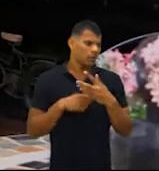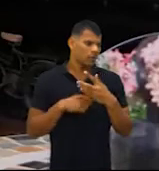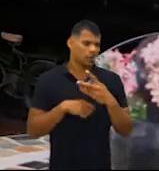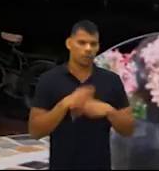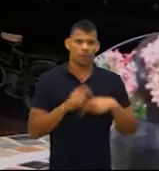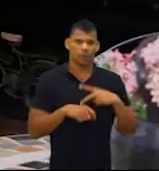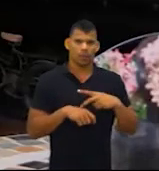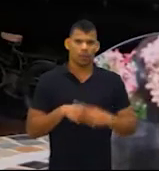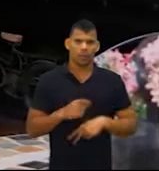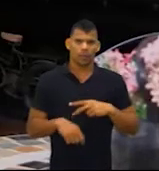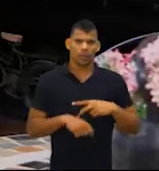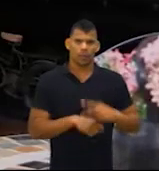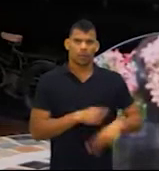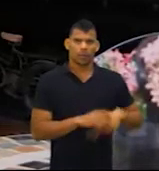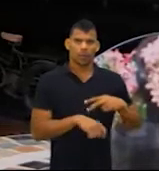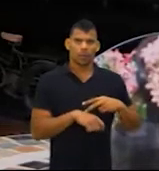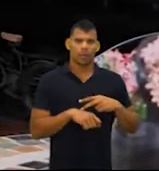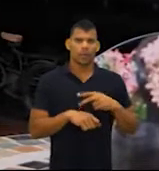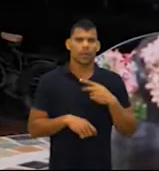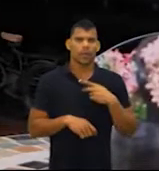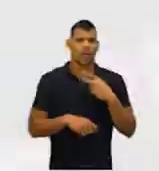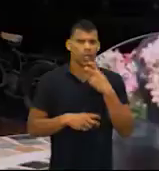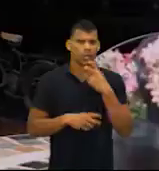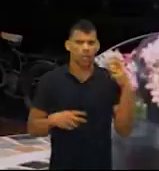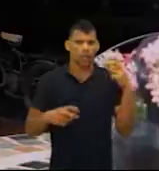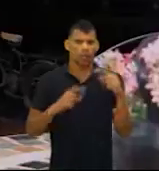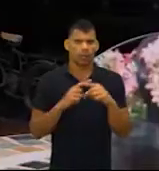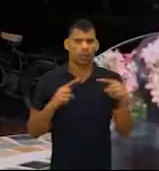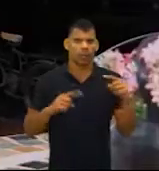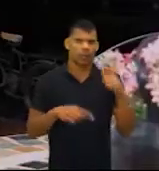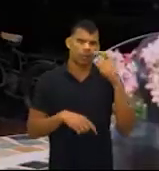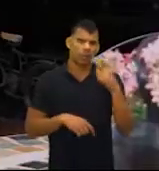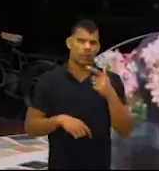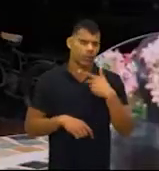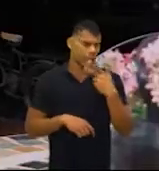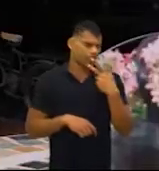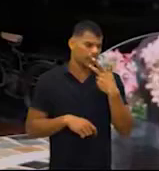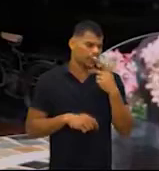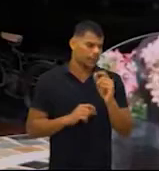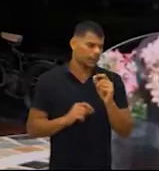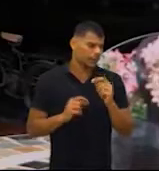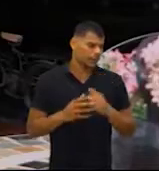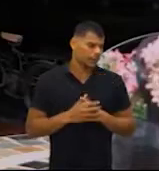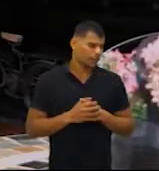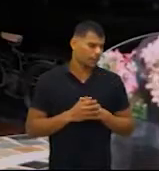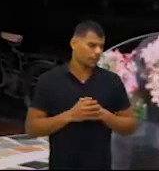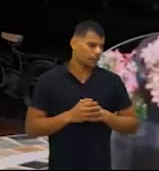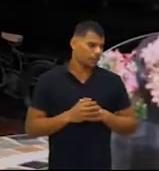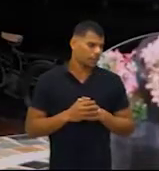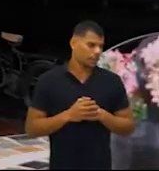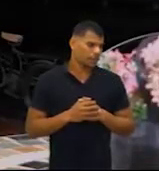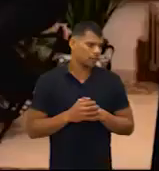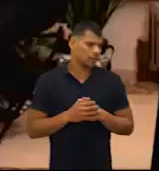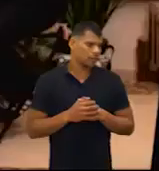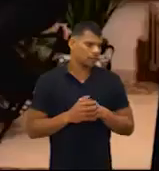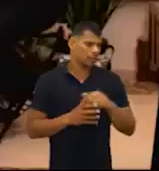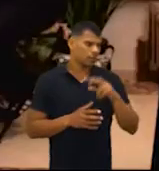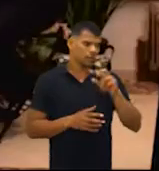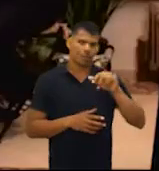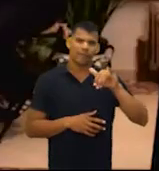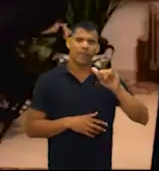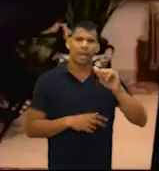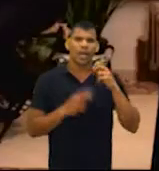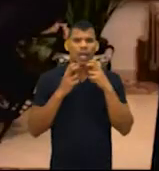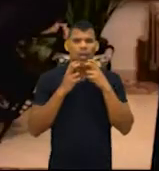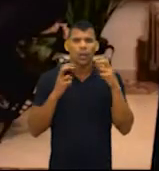Abelha, num dia que estavam os metaleiros do Brasil. E não ia aceitar uma pessoa vestida de New Wave, como eu entrei, com bandeiras